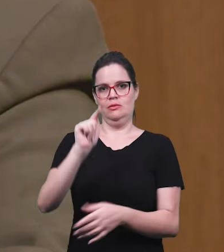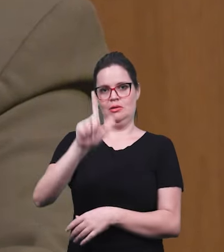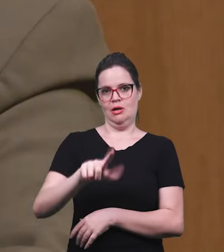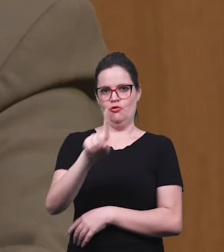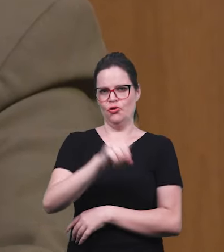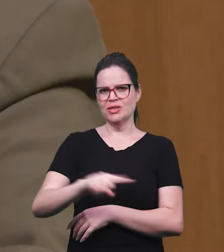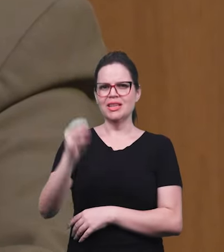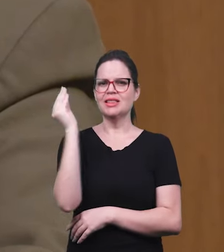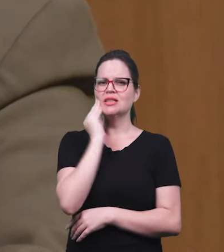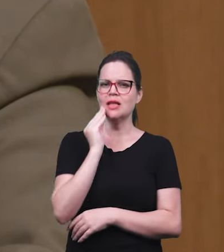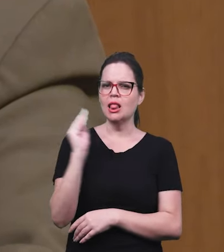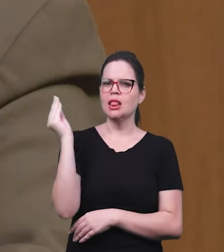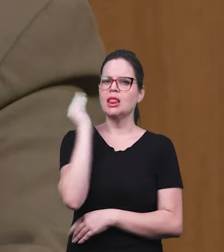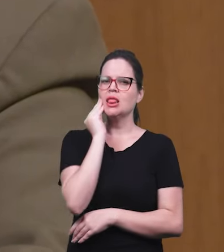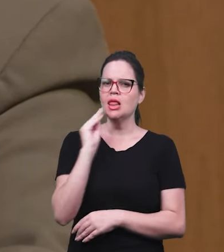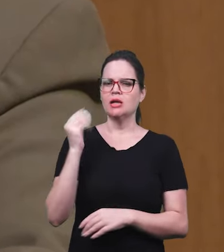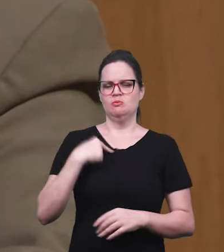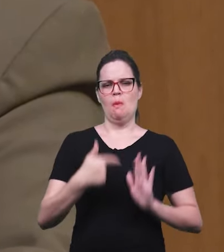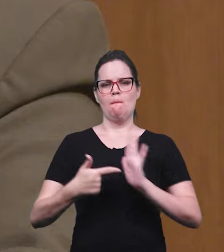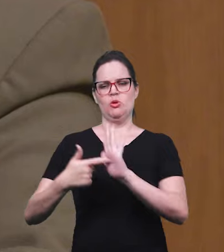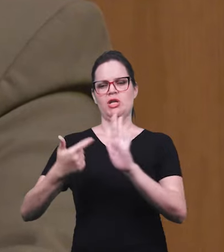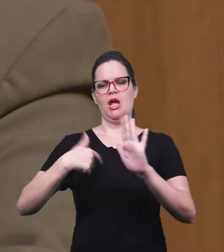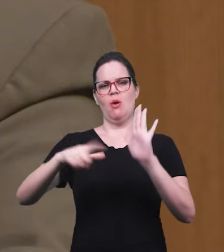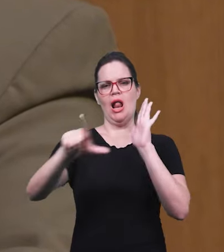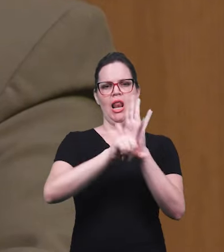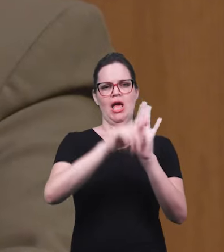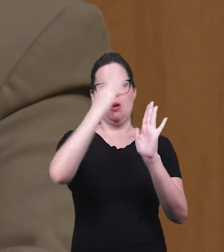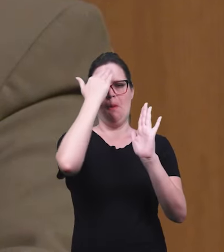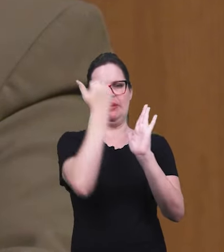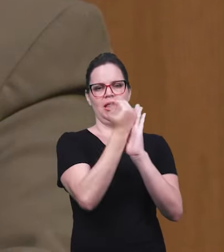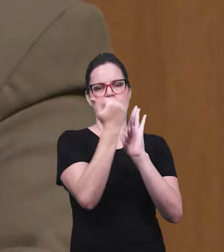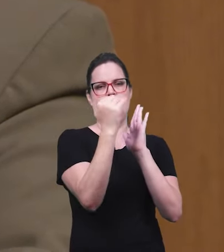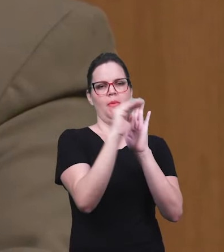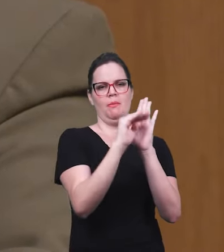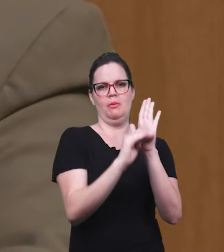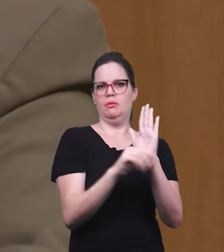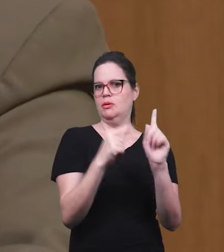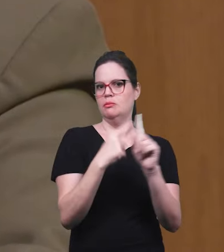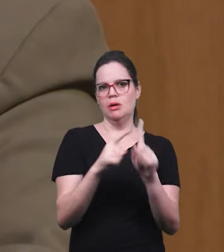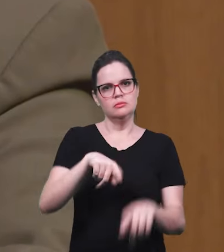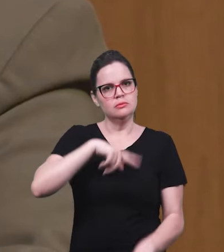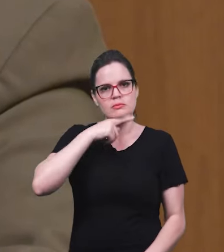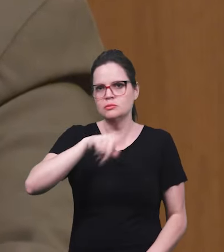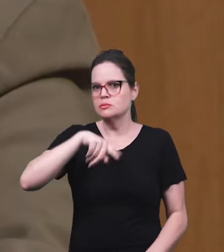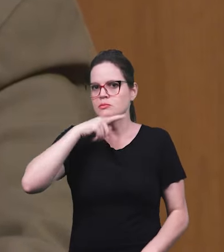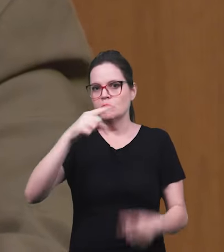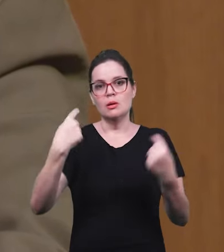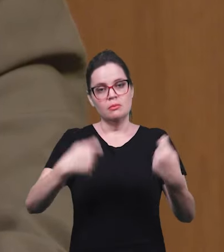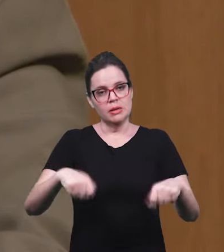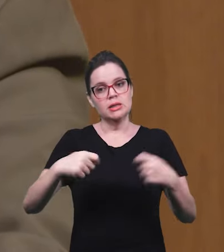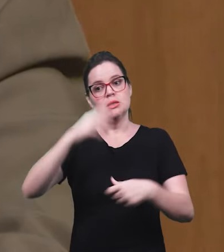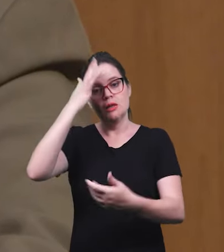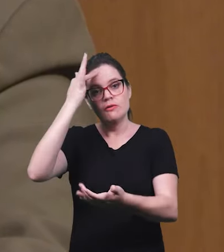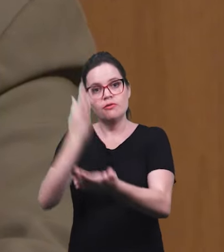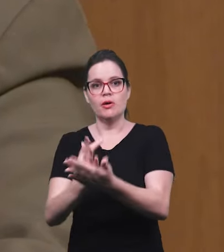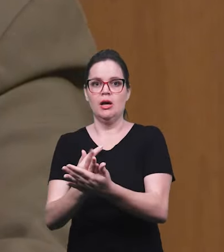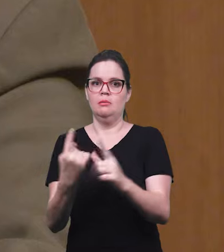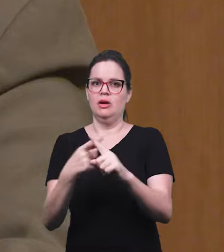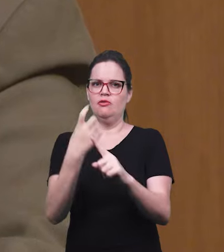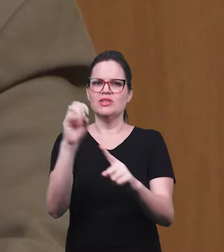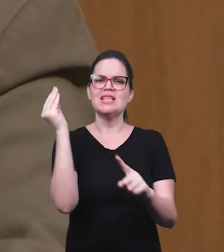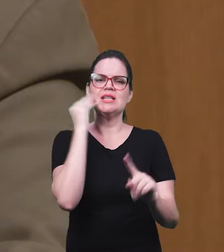se justificar pela lei, mas a justificação é pela fé. E como vocês estão tentando justificar pela lei, da